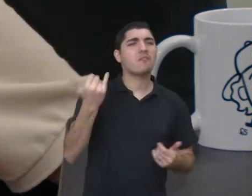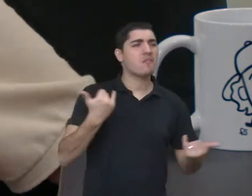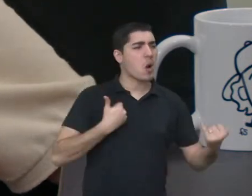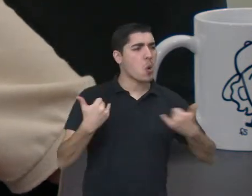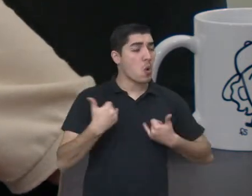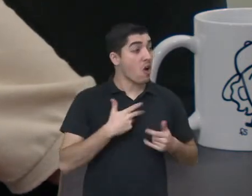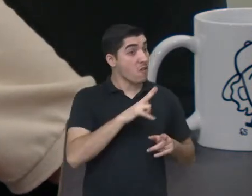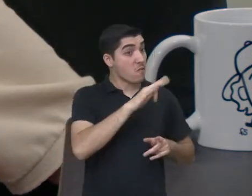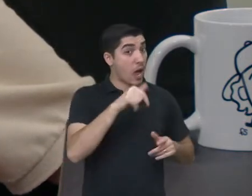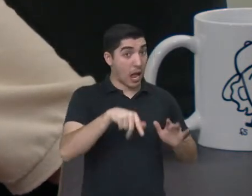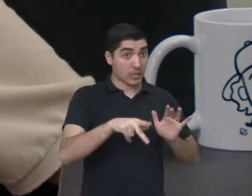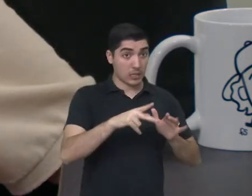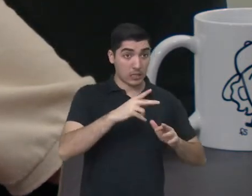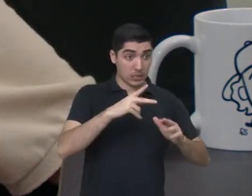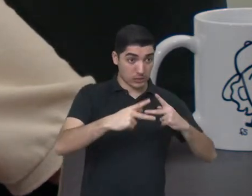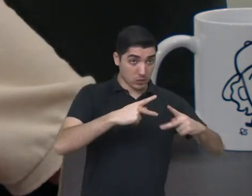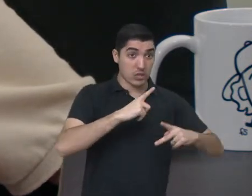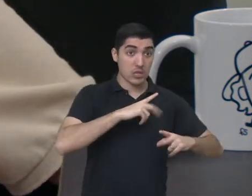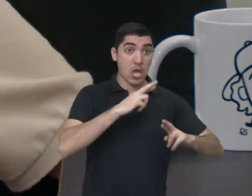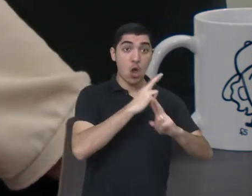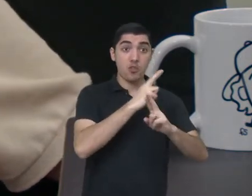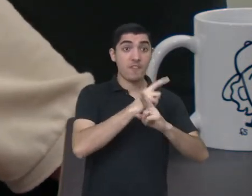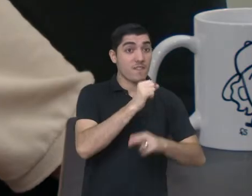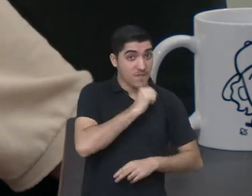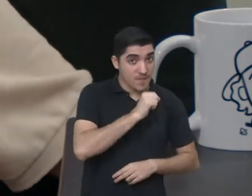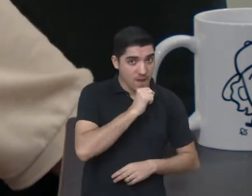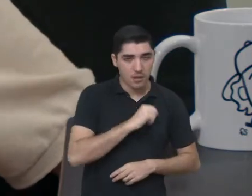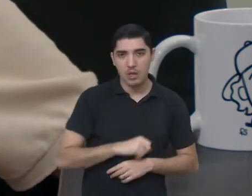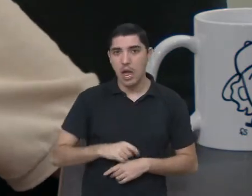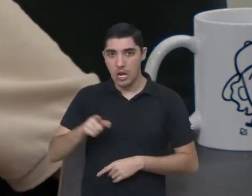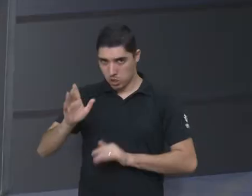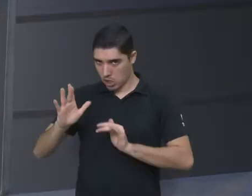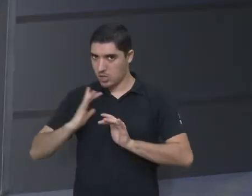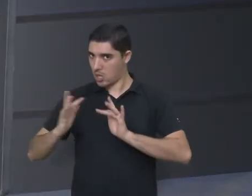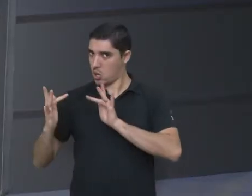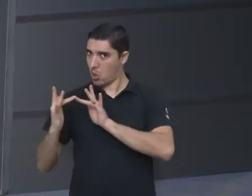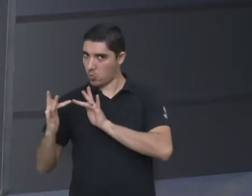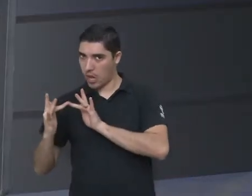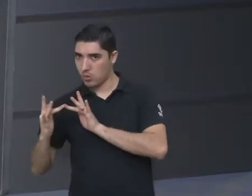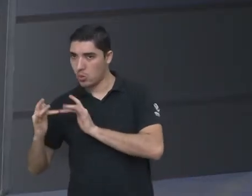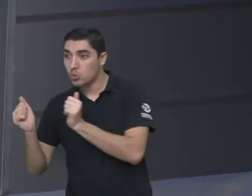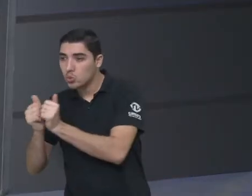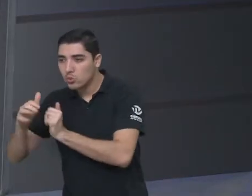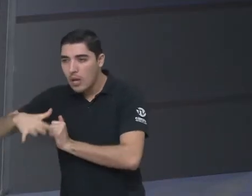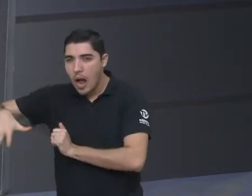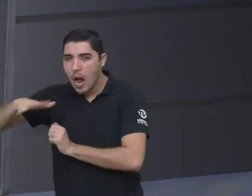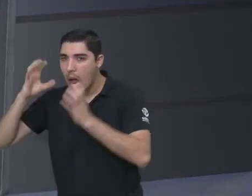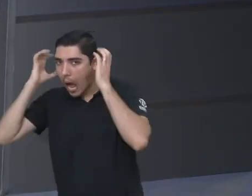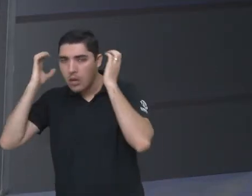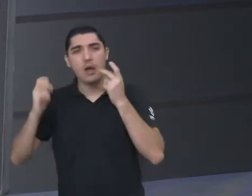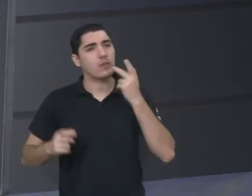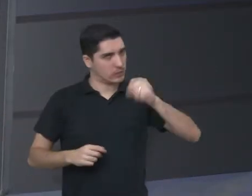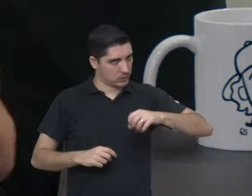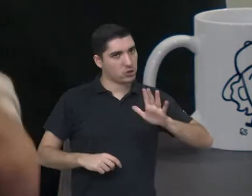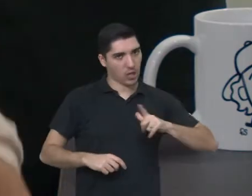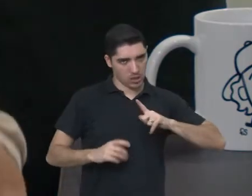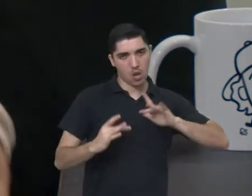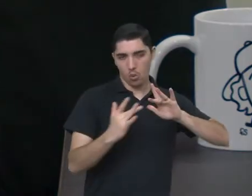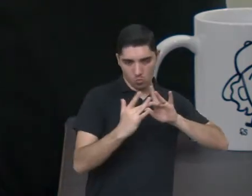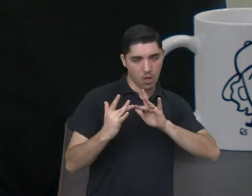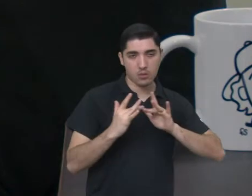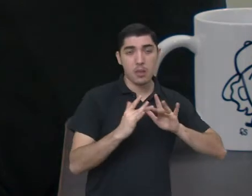repórteres esportivos dentro do campo. Se vai ser emissora A, B, C ou D, como é que vai ser escolhido, não sei, mas já se fala em ter